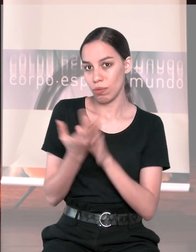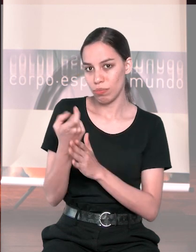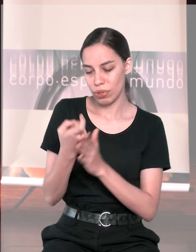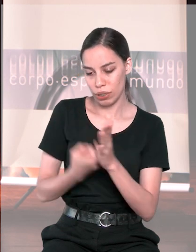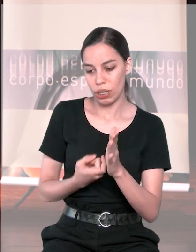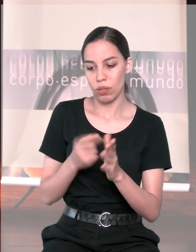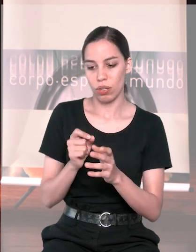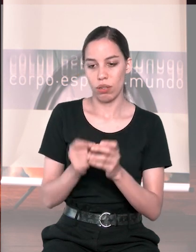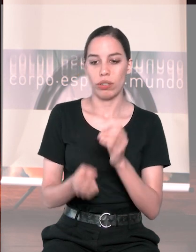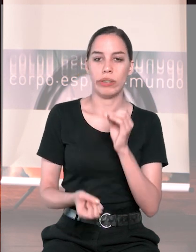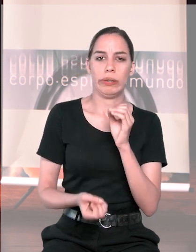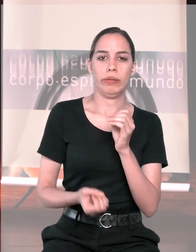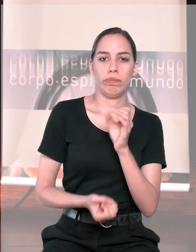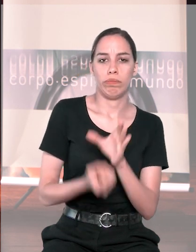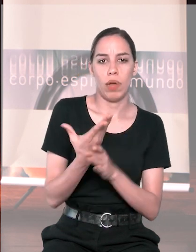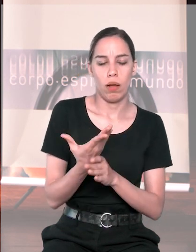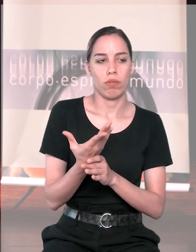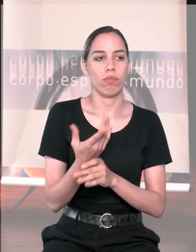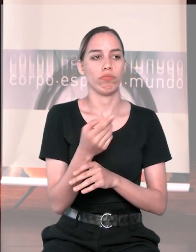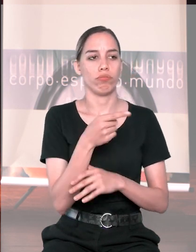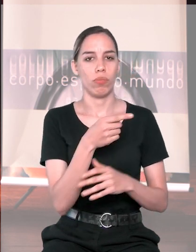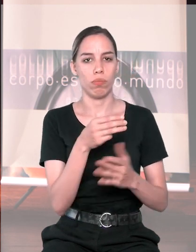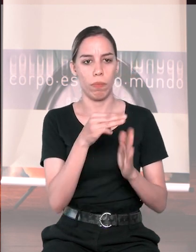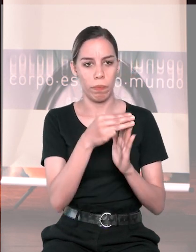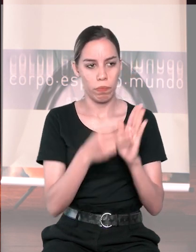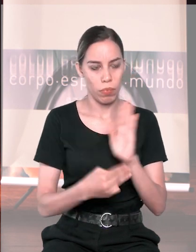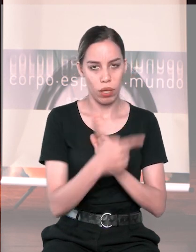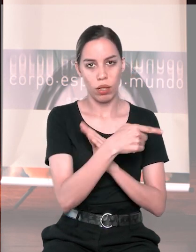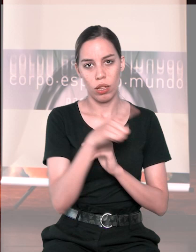chamado Introdução ao Método de Leonardo da Vinci.